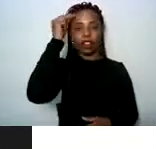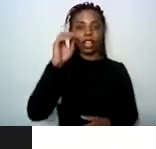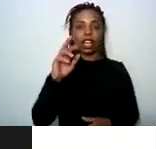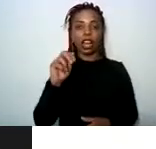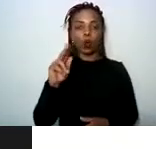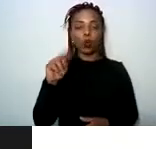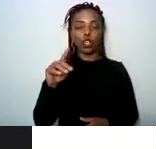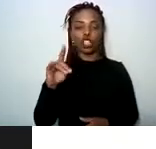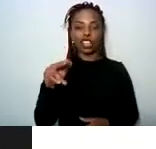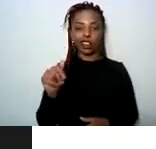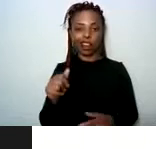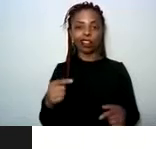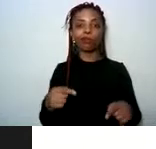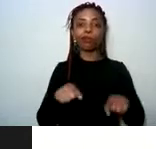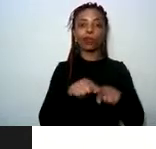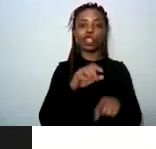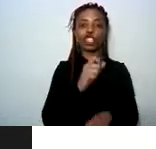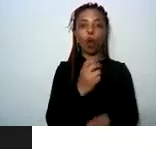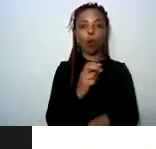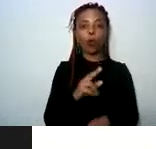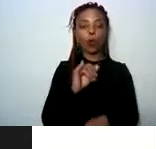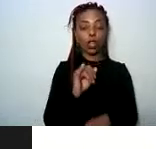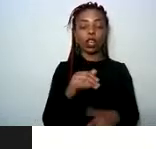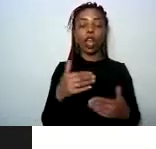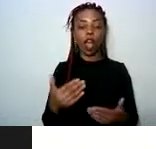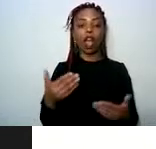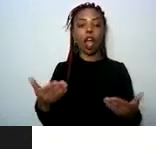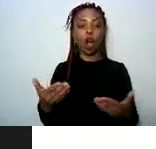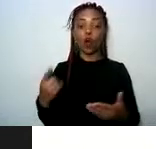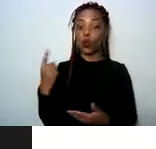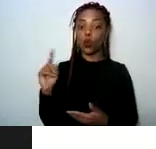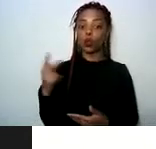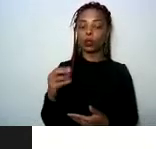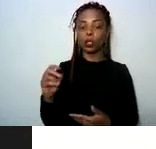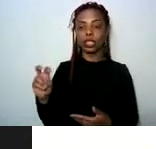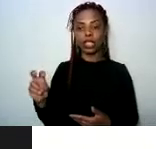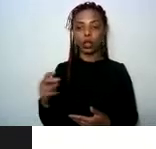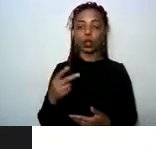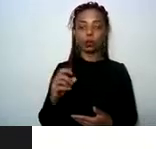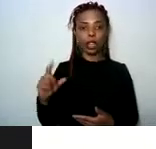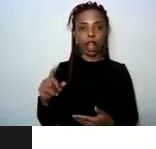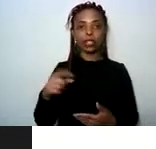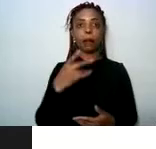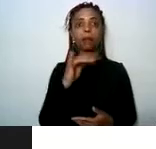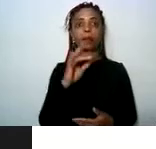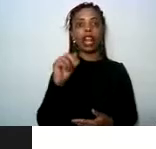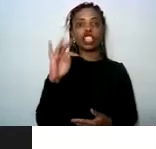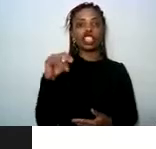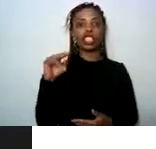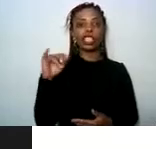um restauro de 2005 a 2010, que é o mais atual, do Piratininga Arquitetos. De fato, as